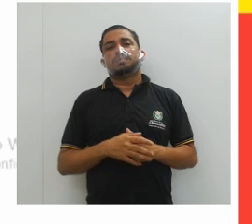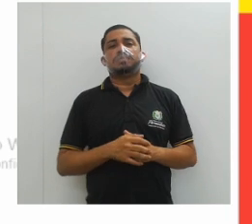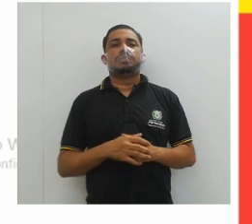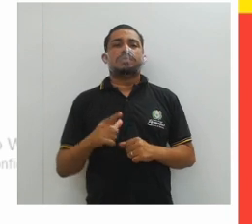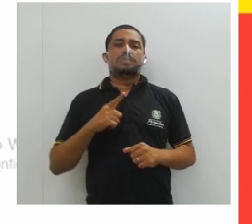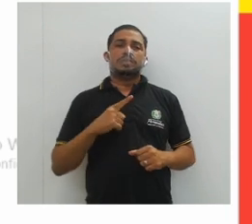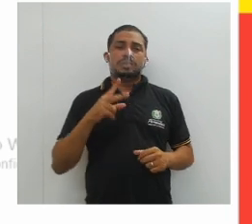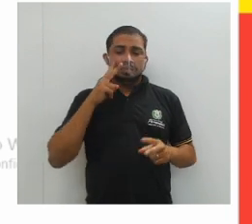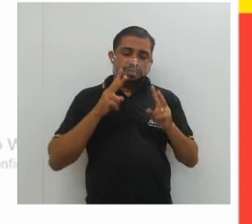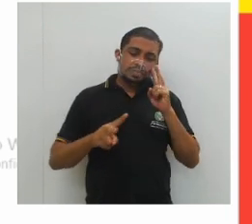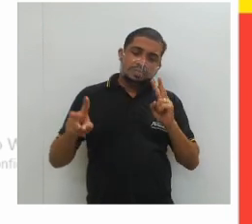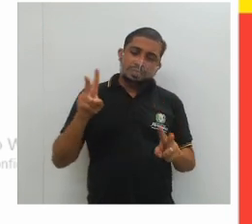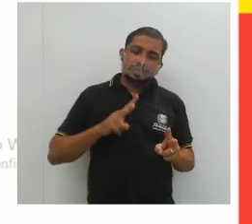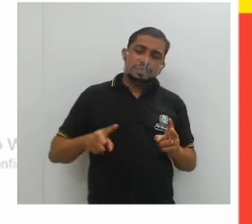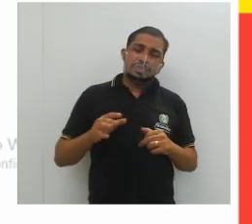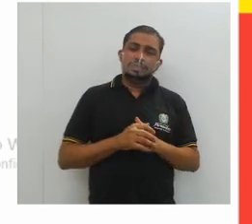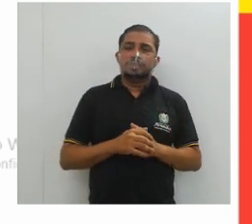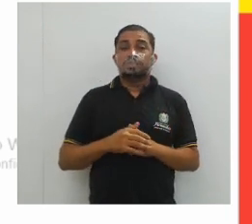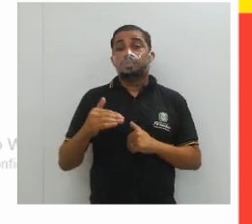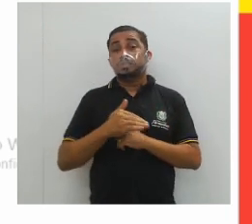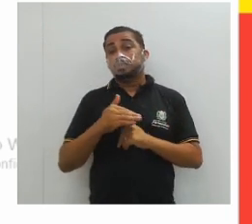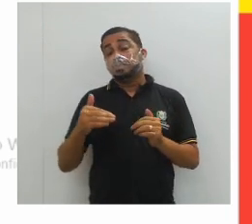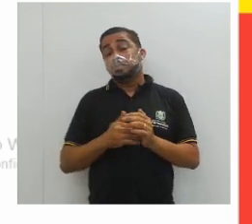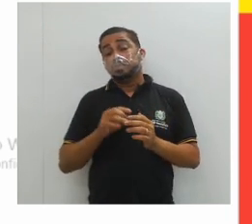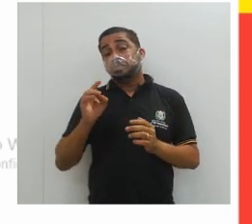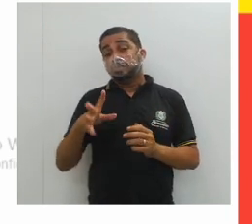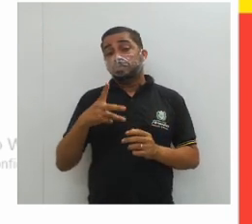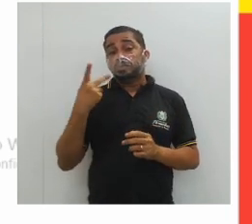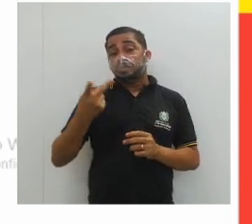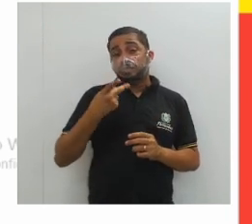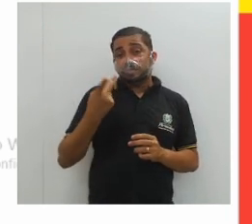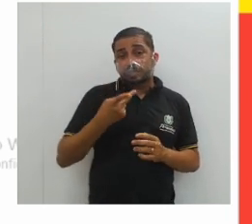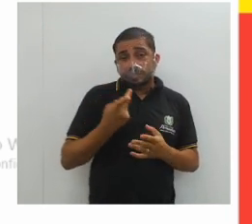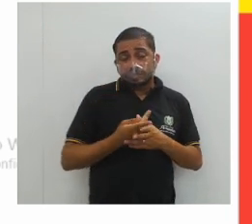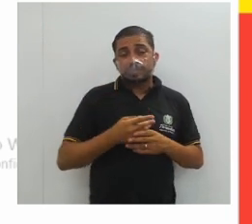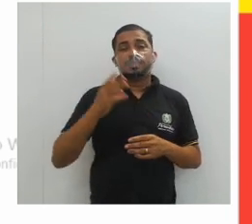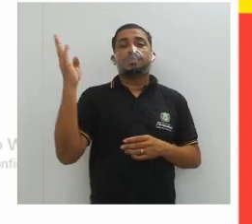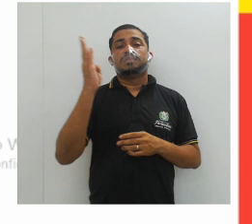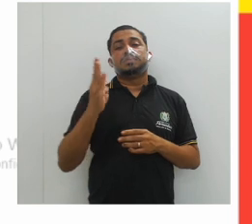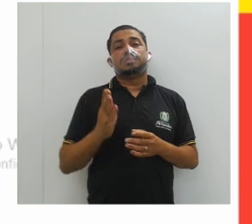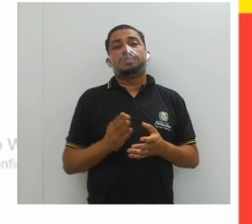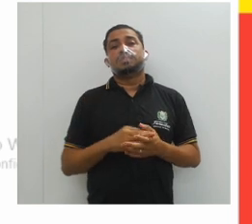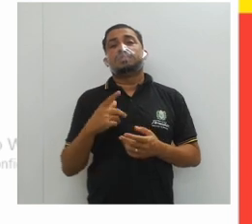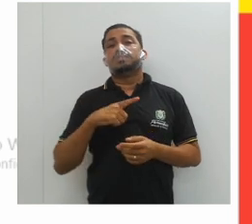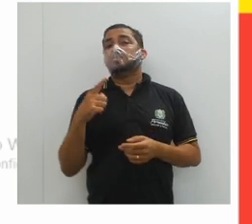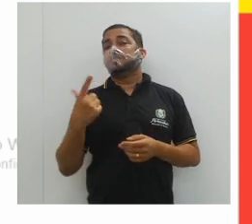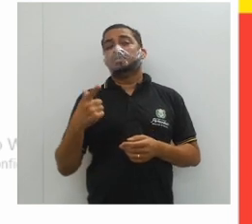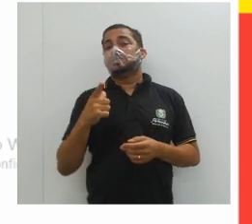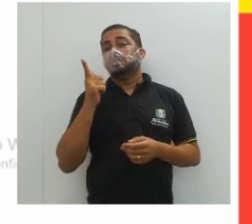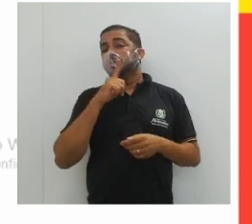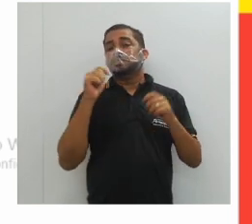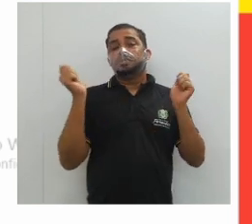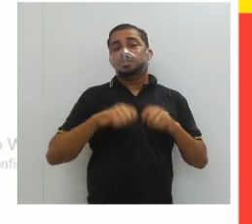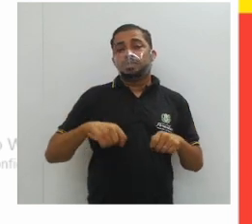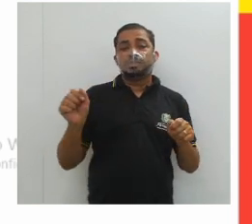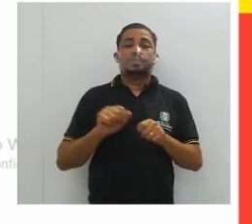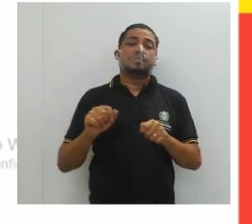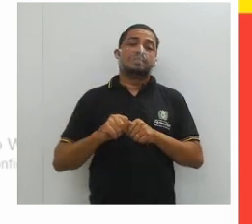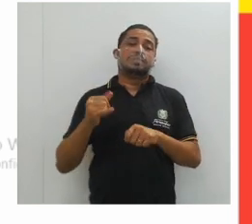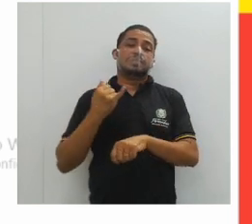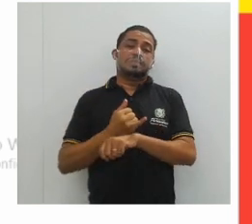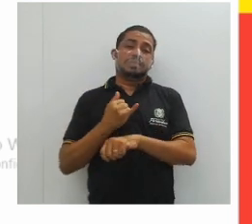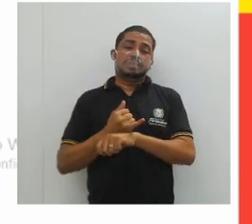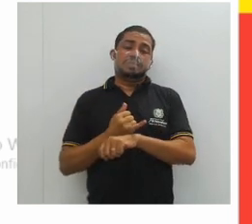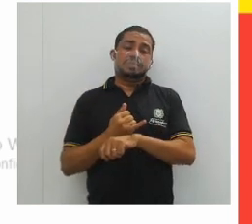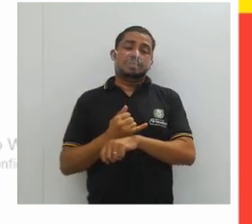nossas vistas, né? Mas isso tudo só para te dizer, Segundão, que o Brasil não tinha capacidade de produzir ferro lá no